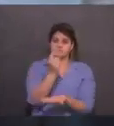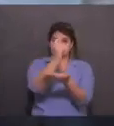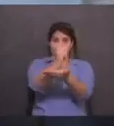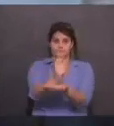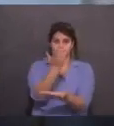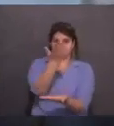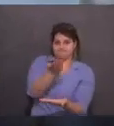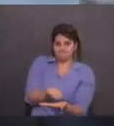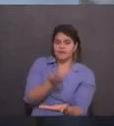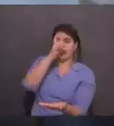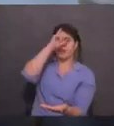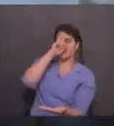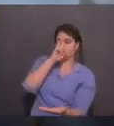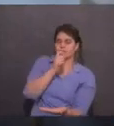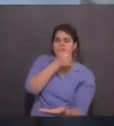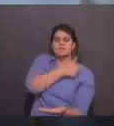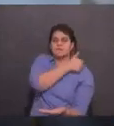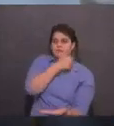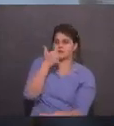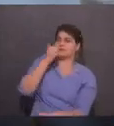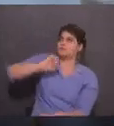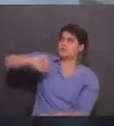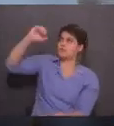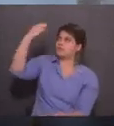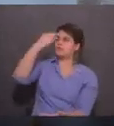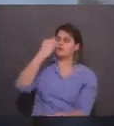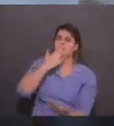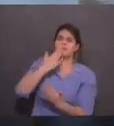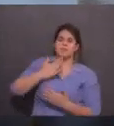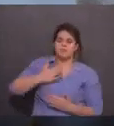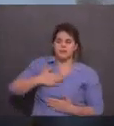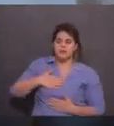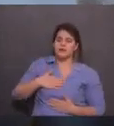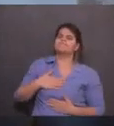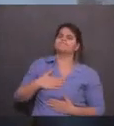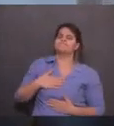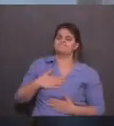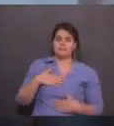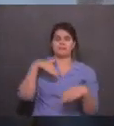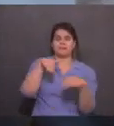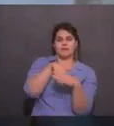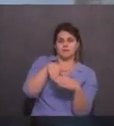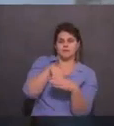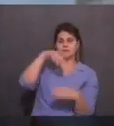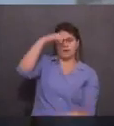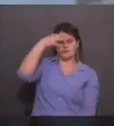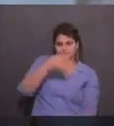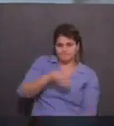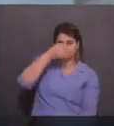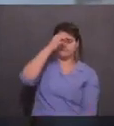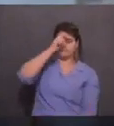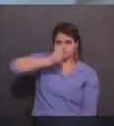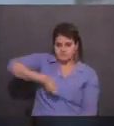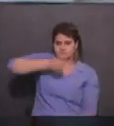reliquisti, tribu equesumus, ita nos corporis et sanguinis tui sacra mysteria